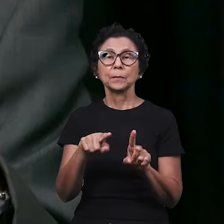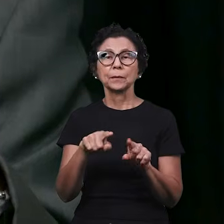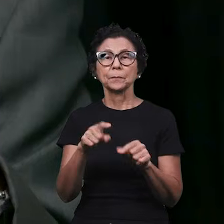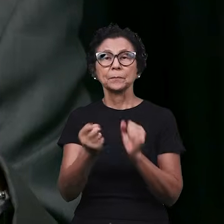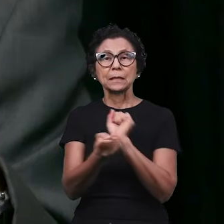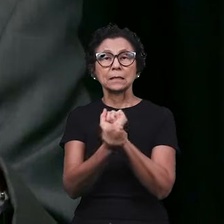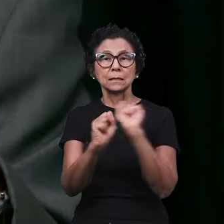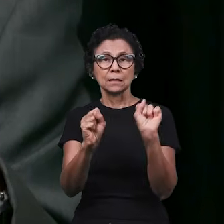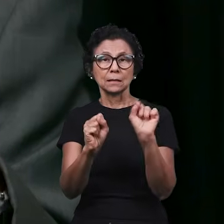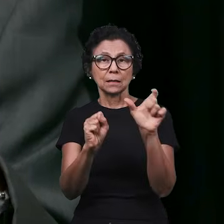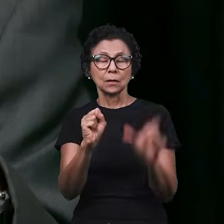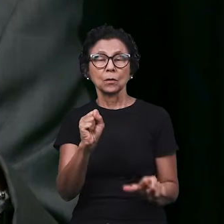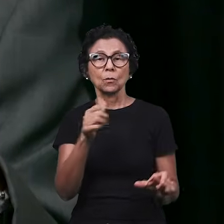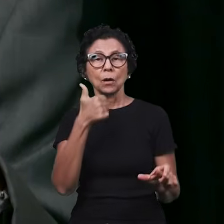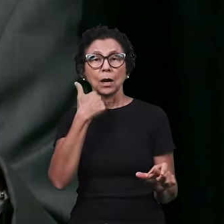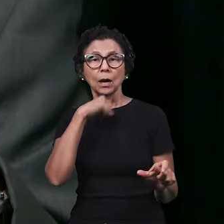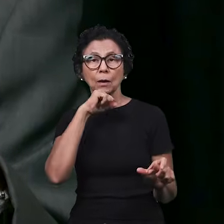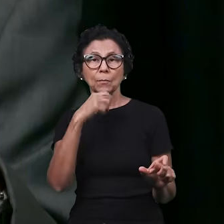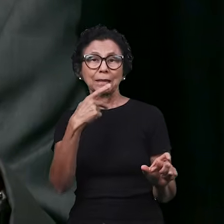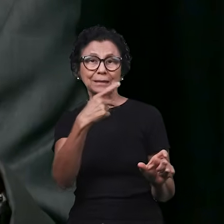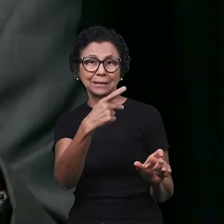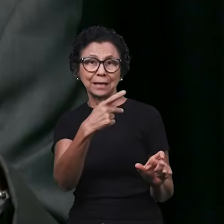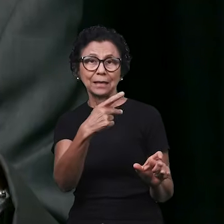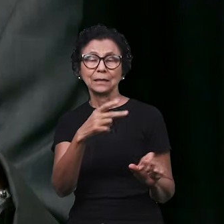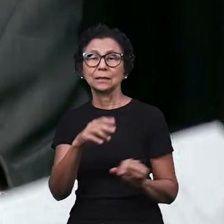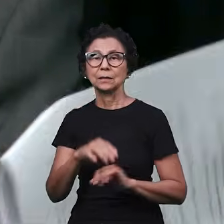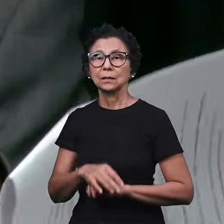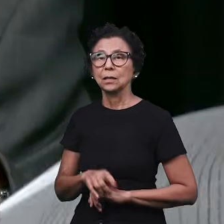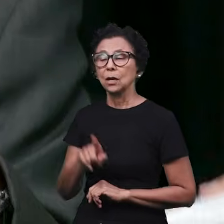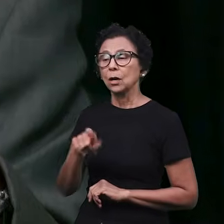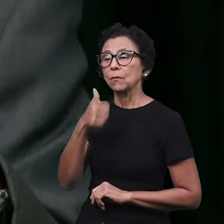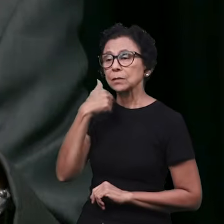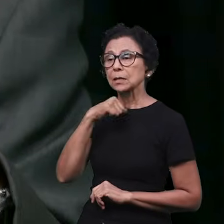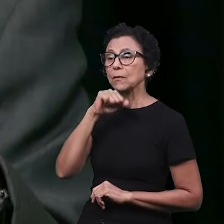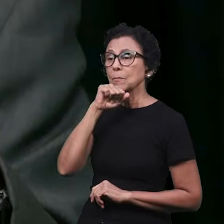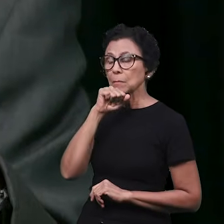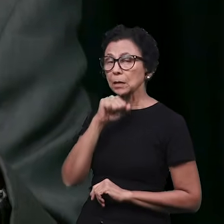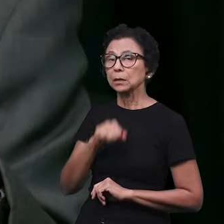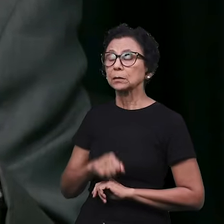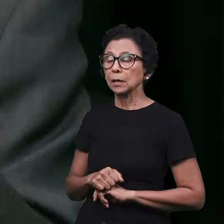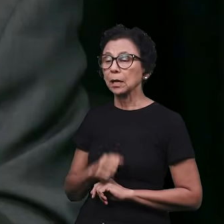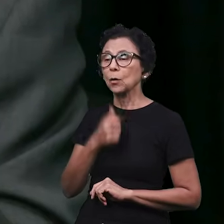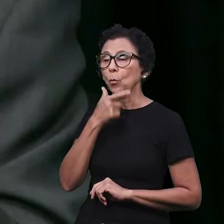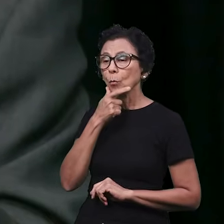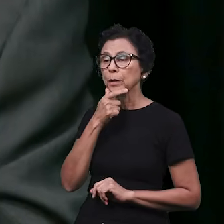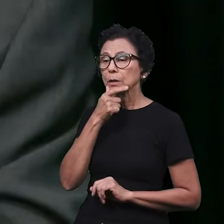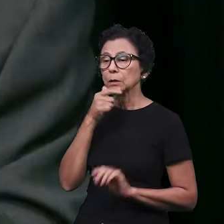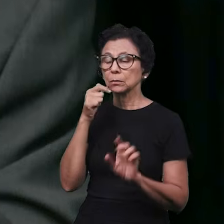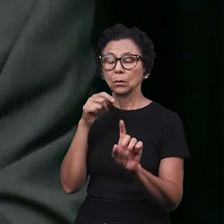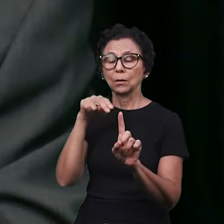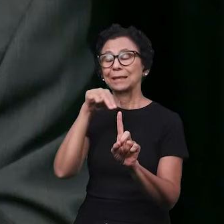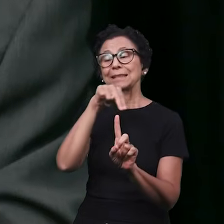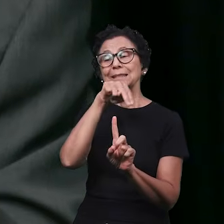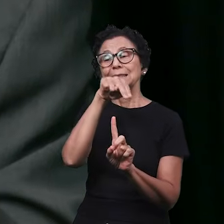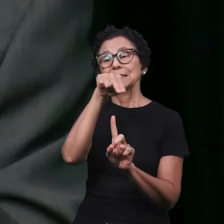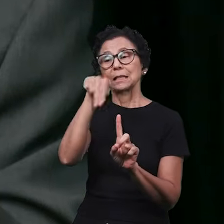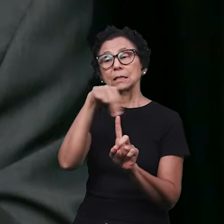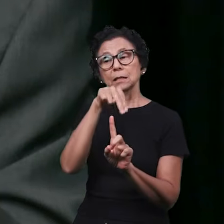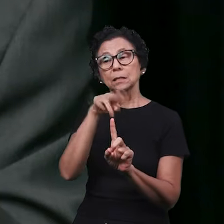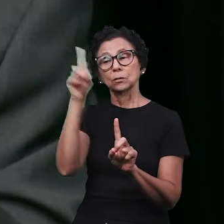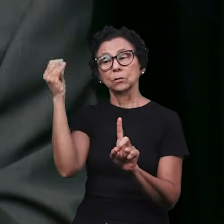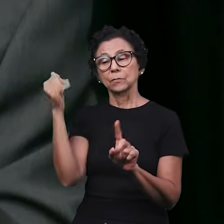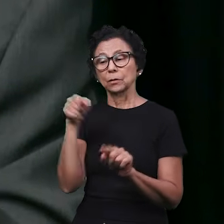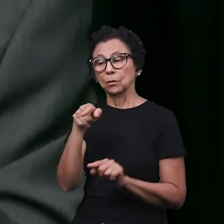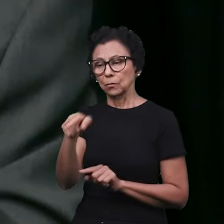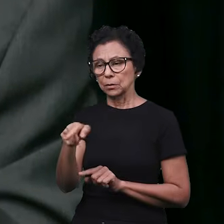que ela ia ser mãe de um nazireu, e que ele seria nazireu desde o ventre, Deus fala com ela, olha, santifica a sua